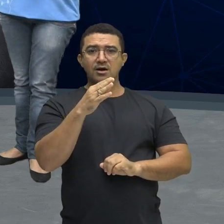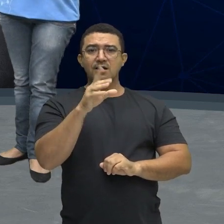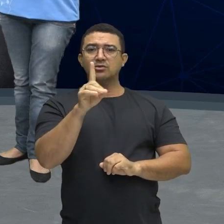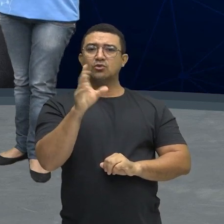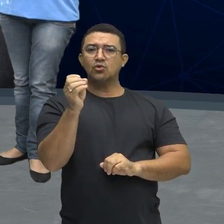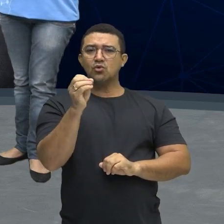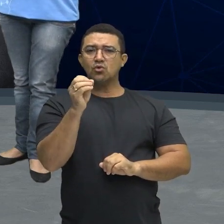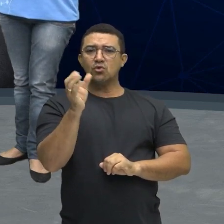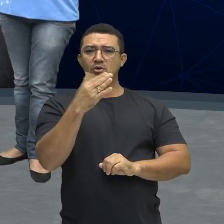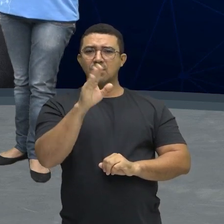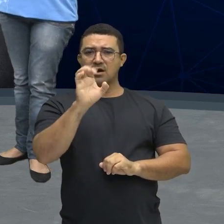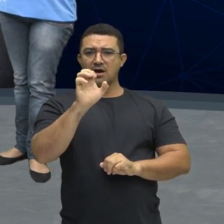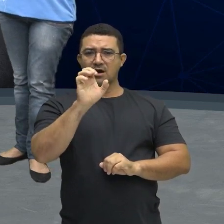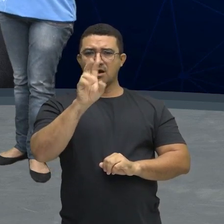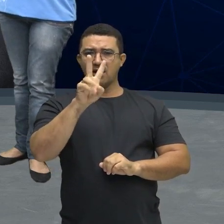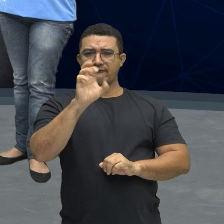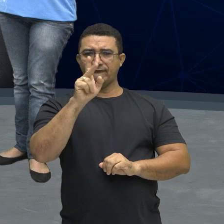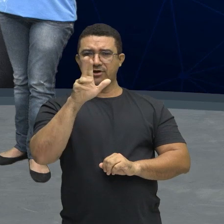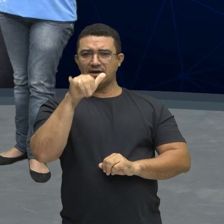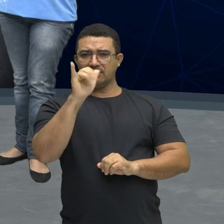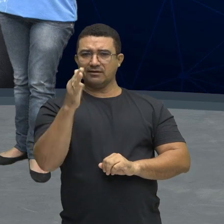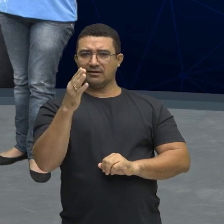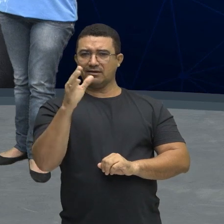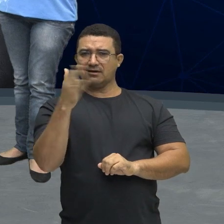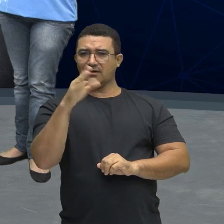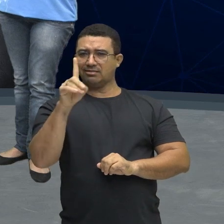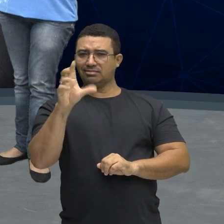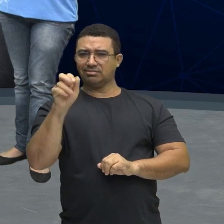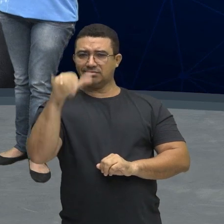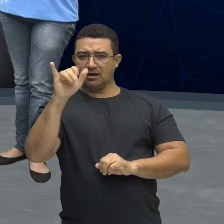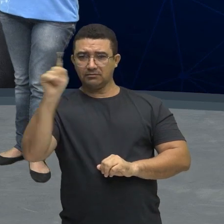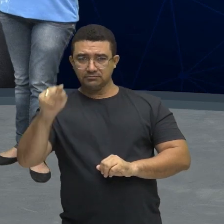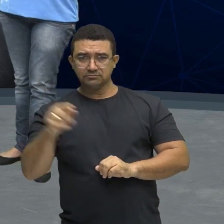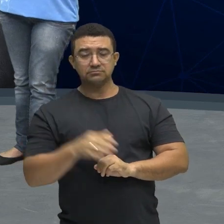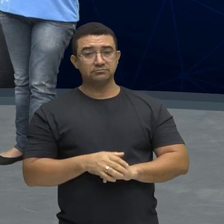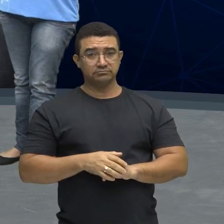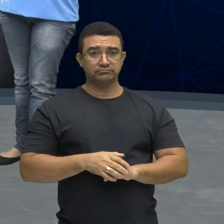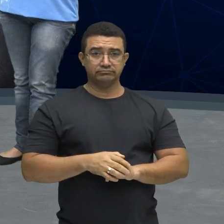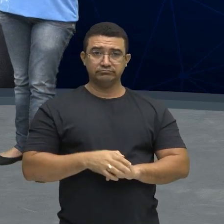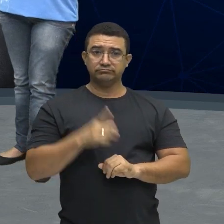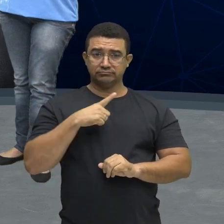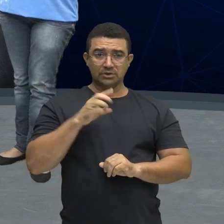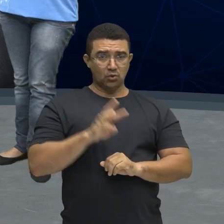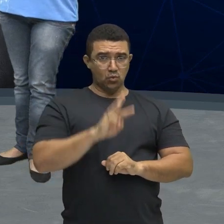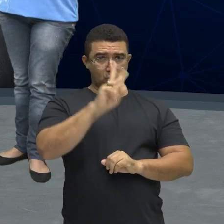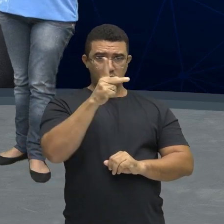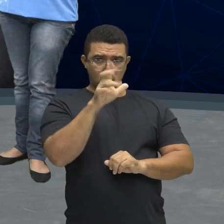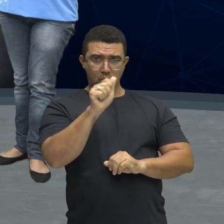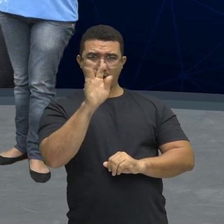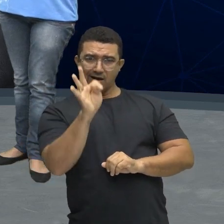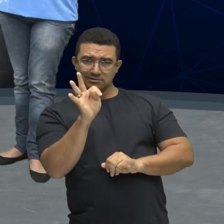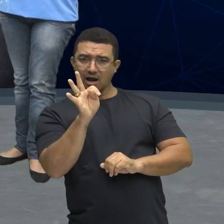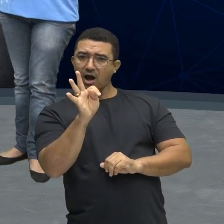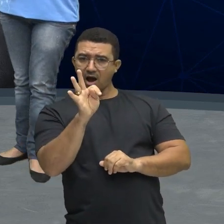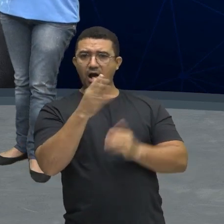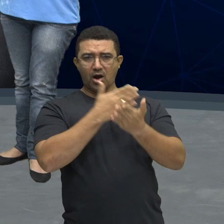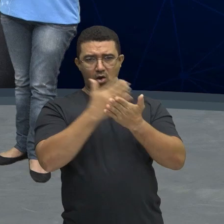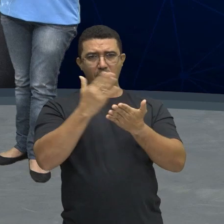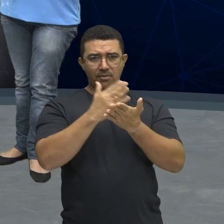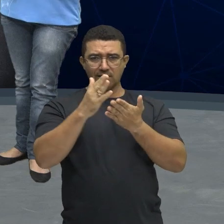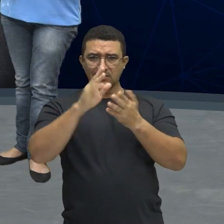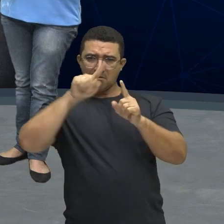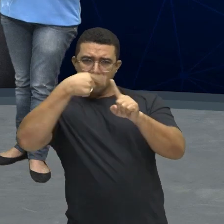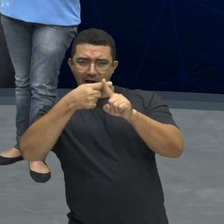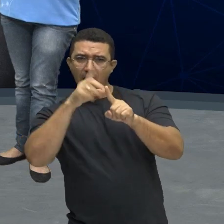double H words? Sim, começou com what, olha lá no começo. Seguido do do? Também está seguido do do, nosso verbo auxiliar. What do